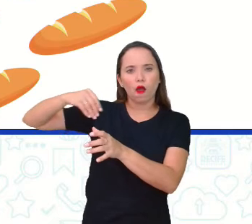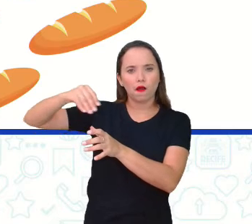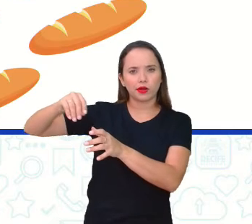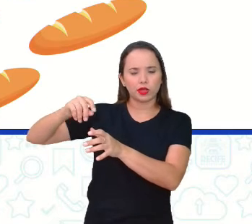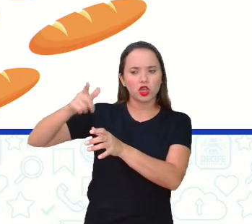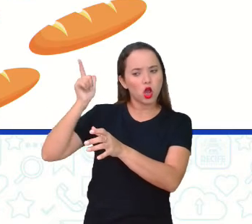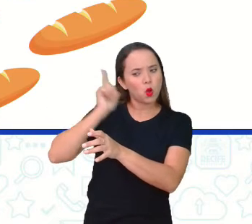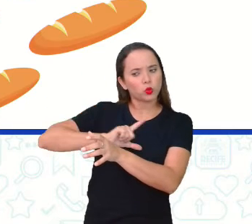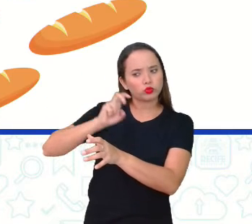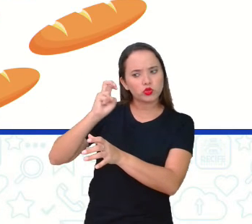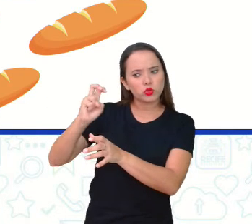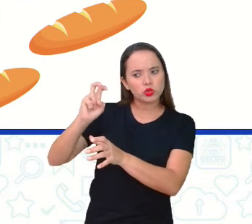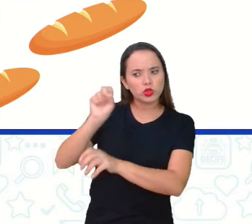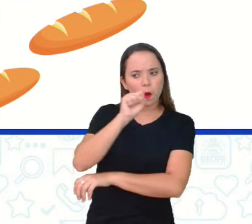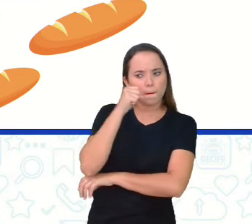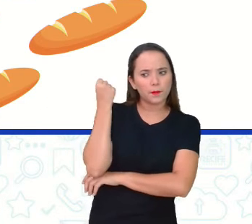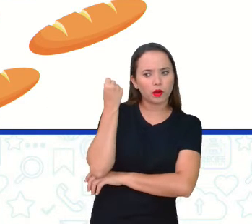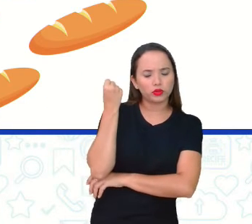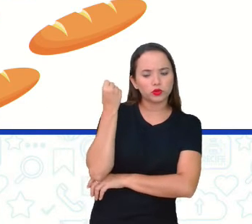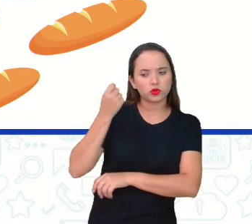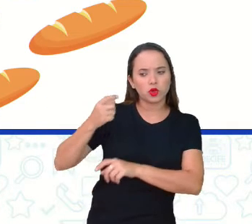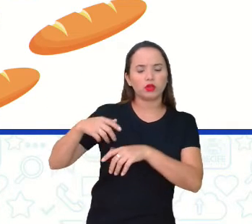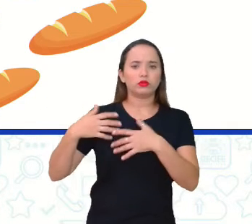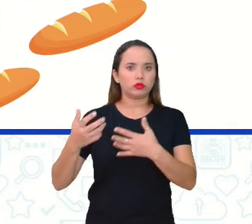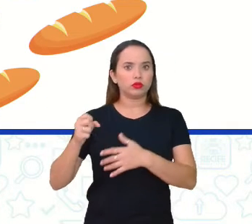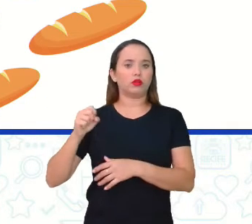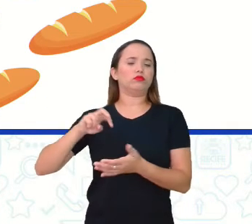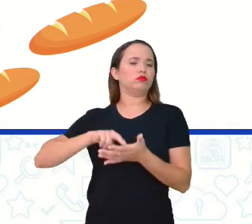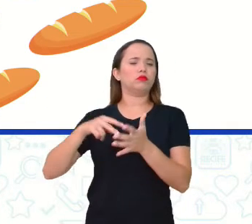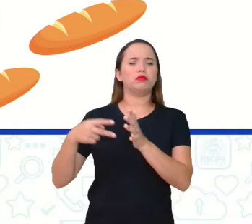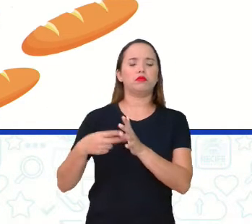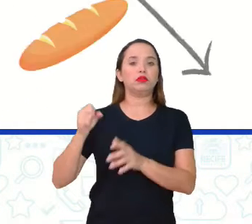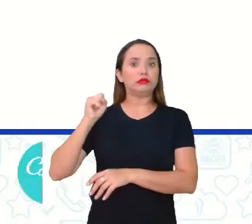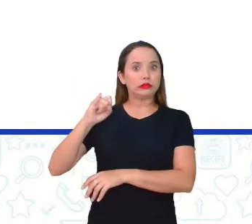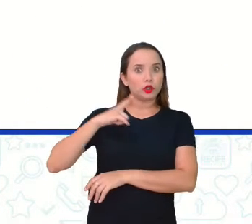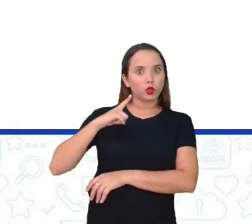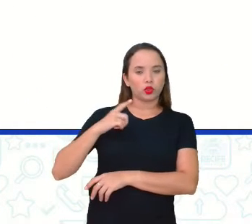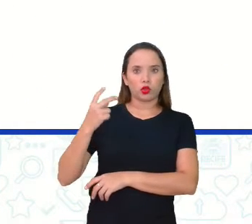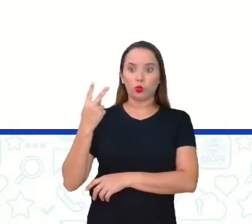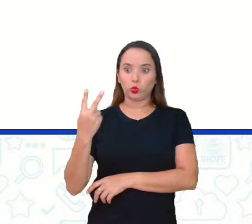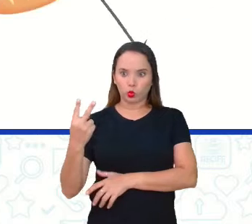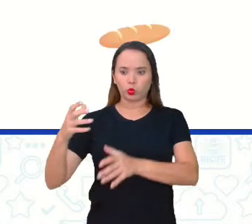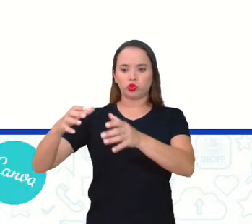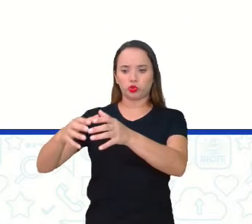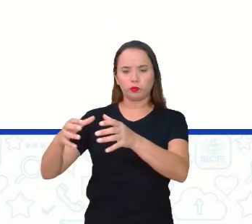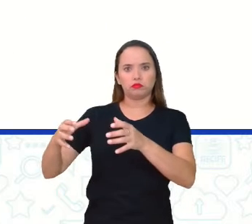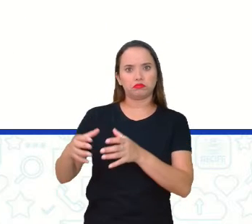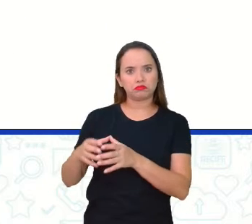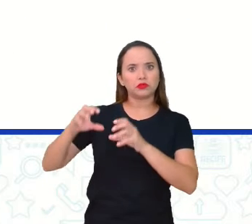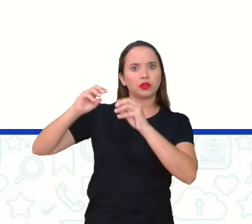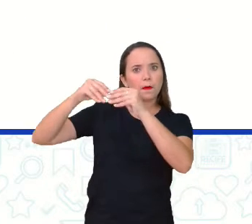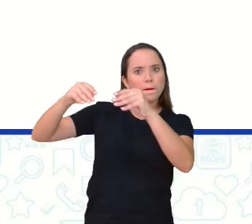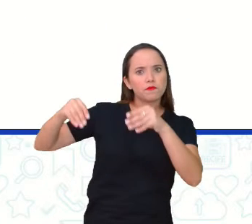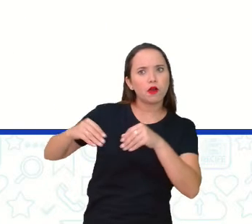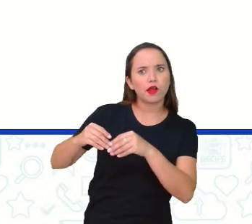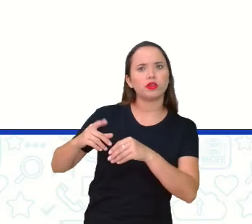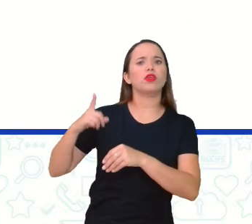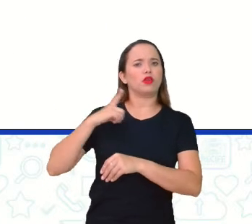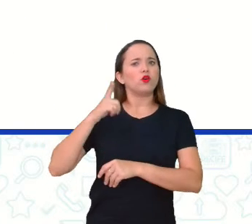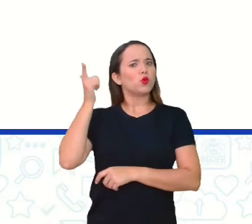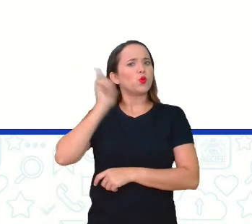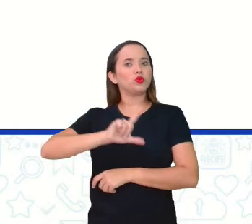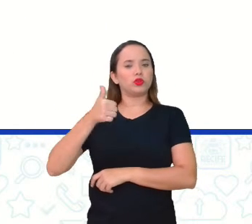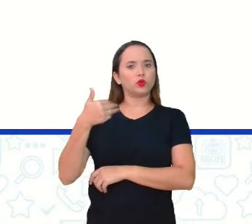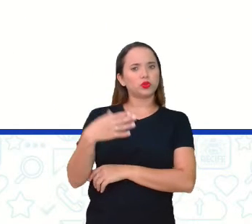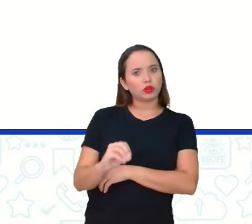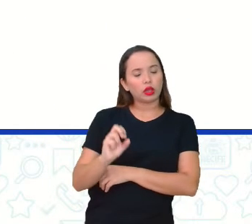pães, obviamente 2 dessas quantidades vão fazer 10 pães, tá certo? E eu estendendo aí, ó, 3 dessas